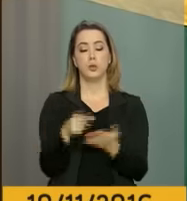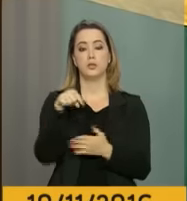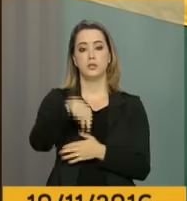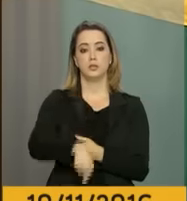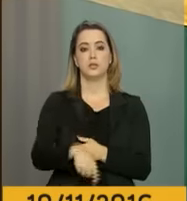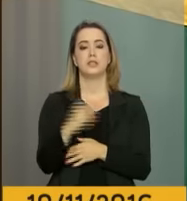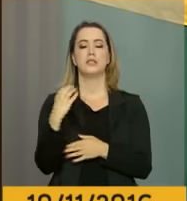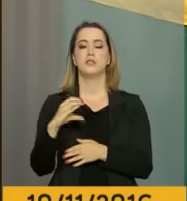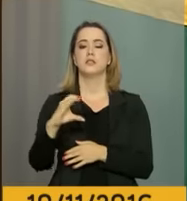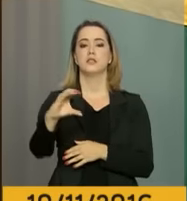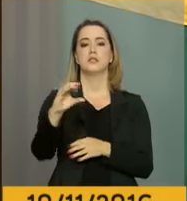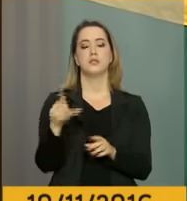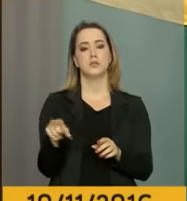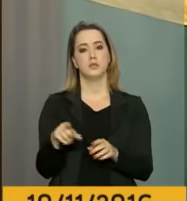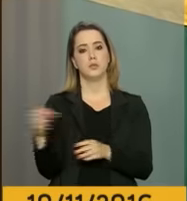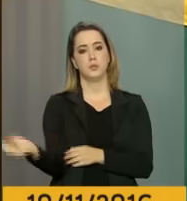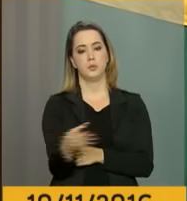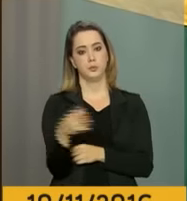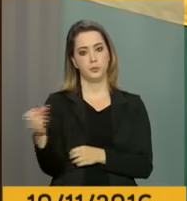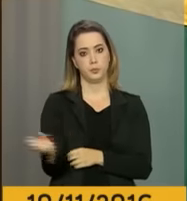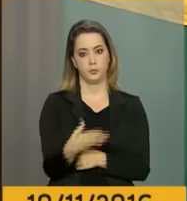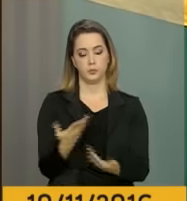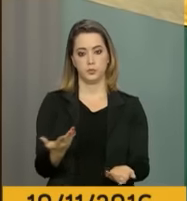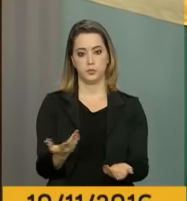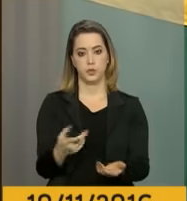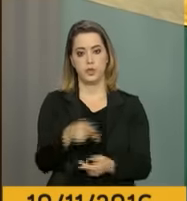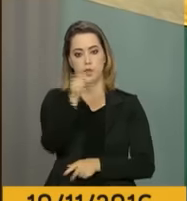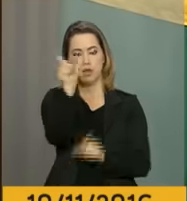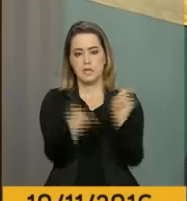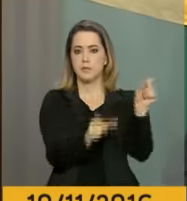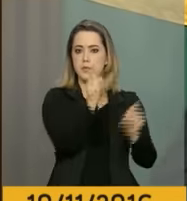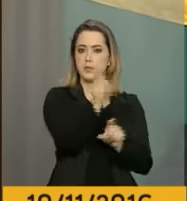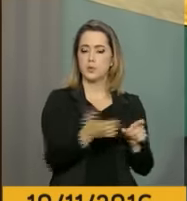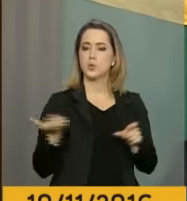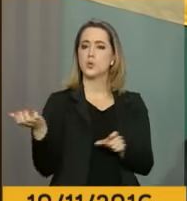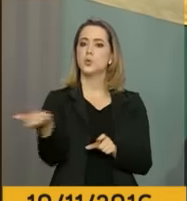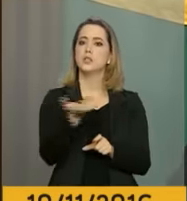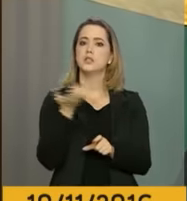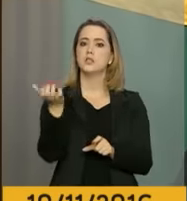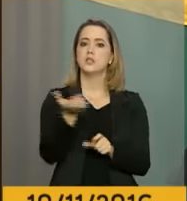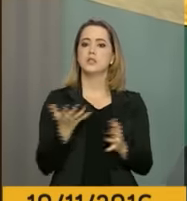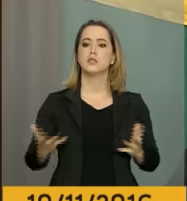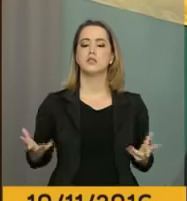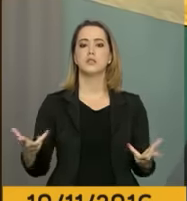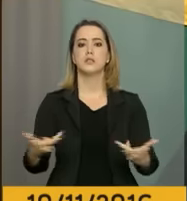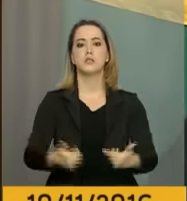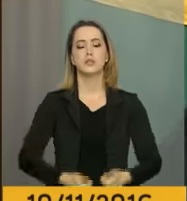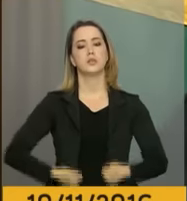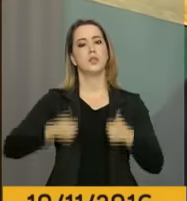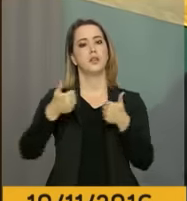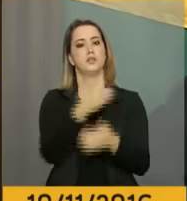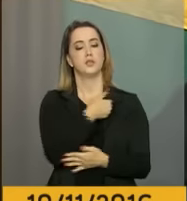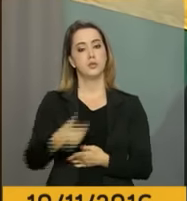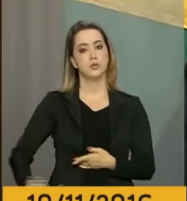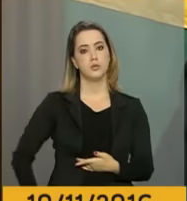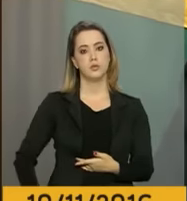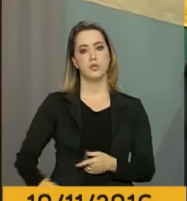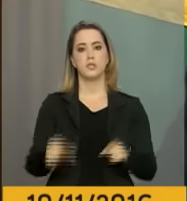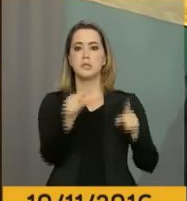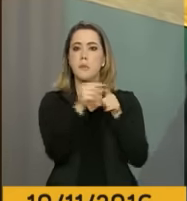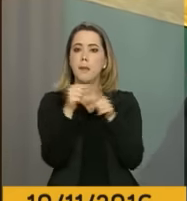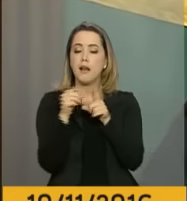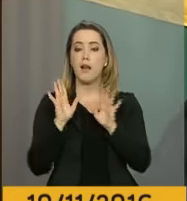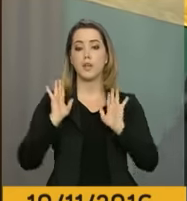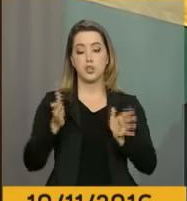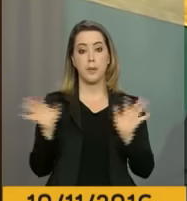ciência e da inovação, não é? As pessoas querem eficiência do Estado. Portanto, em palavras